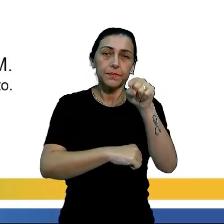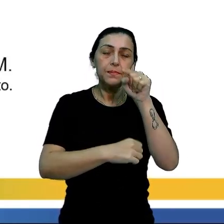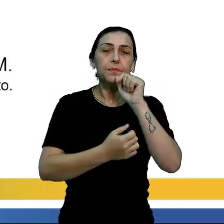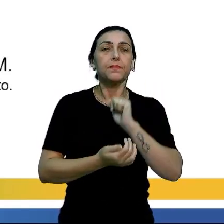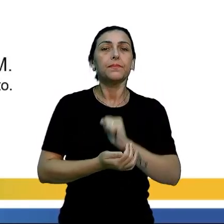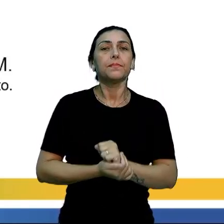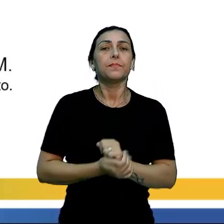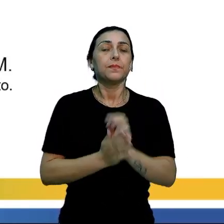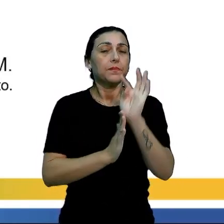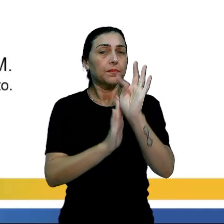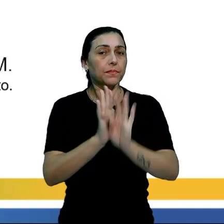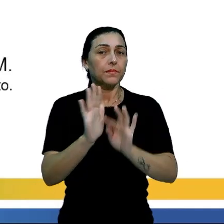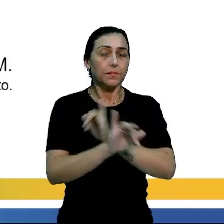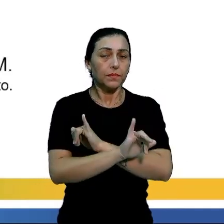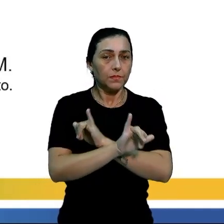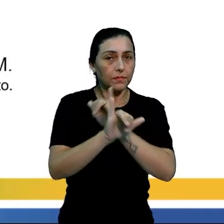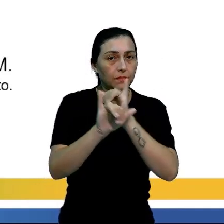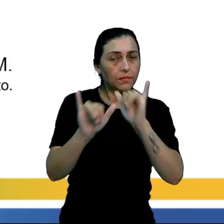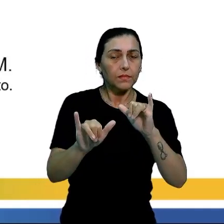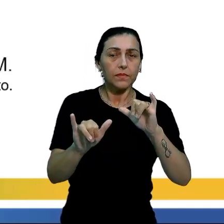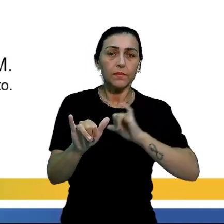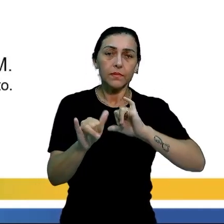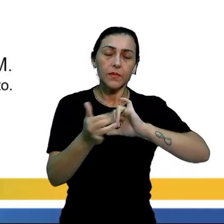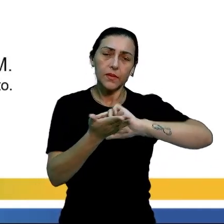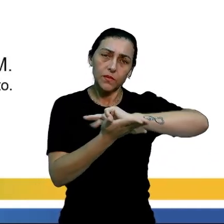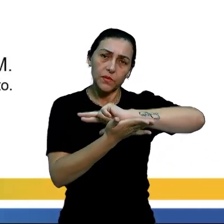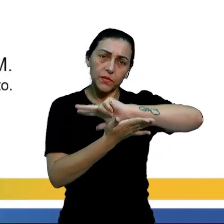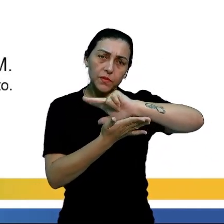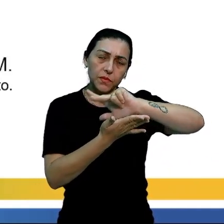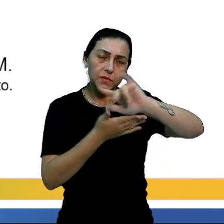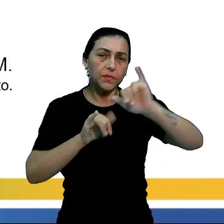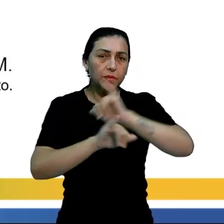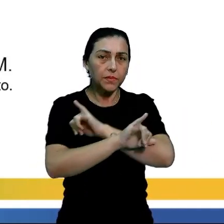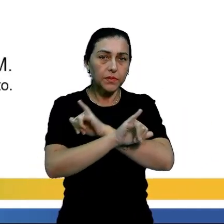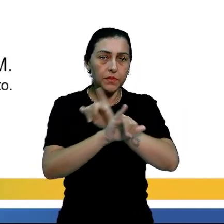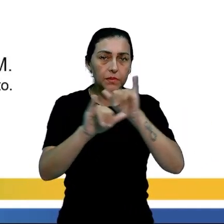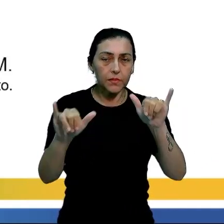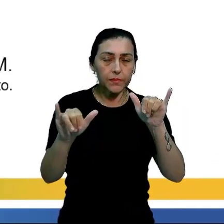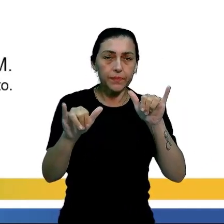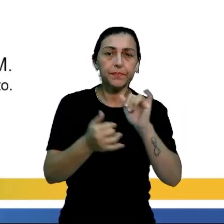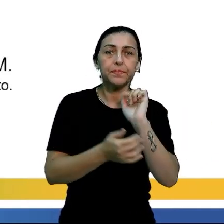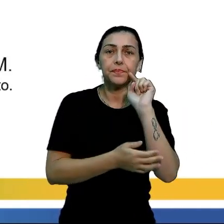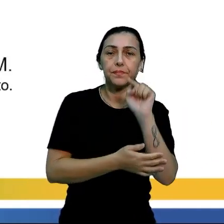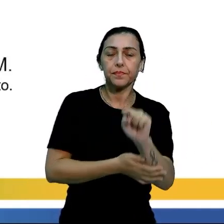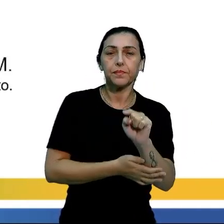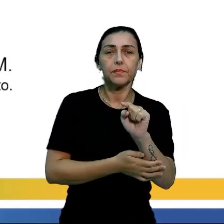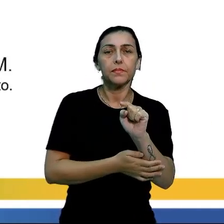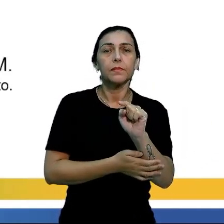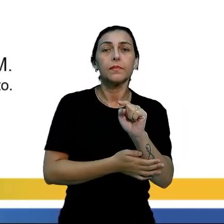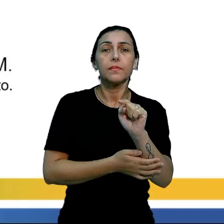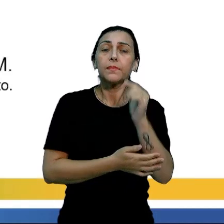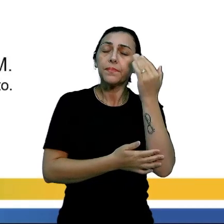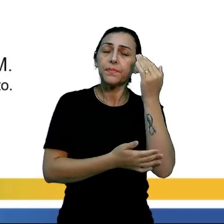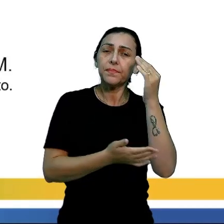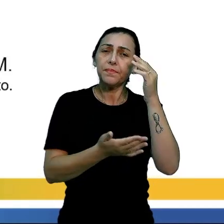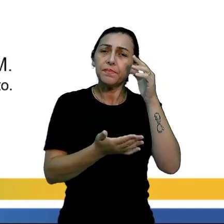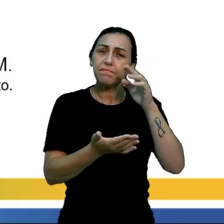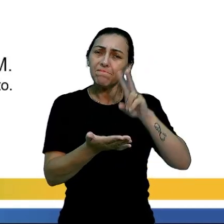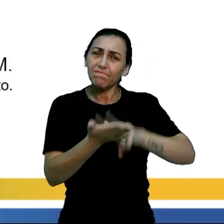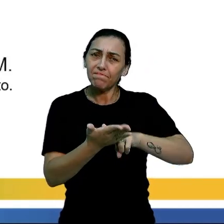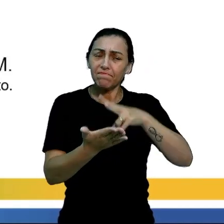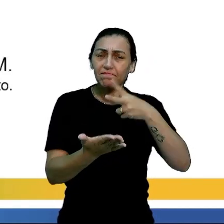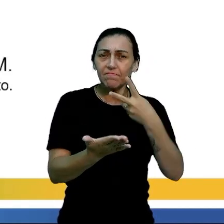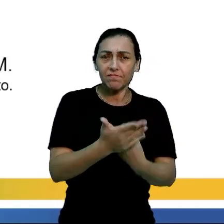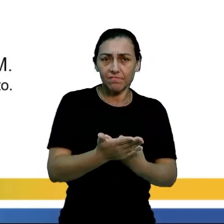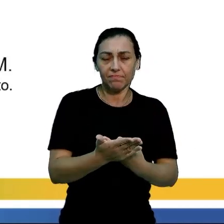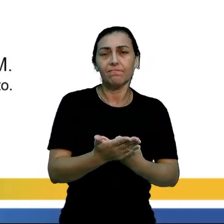com um texto informativo aí que tem milhares de informações, né? Ali para você traduzir, você ficar ali naquela